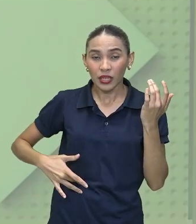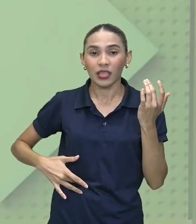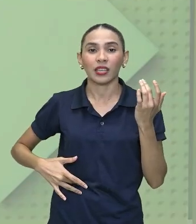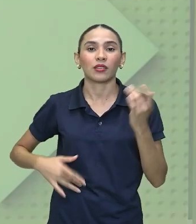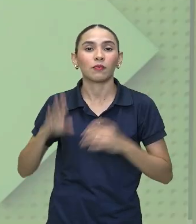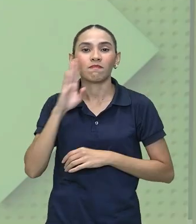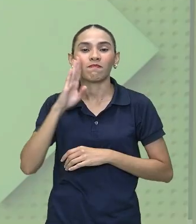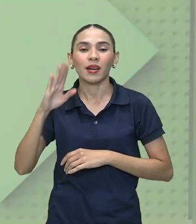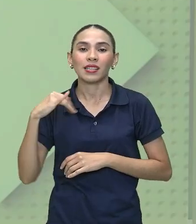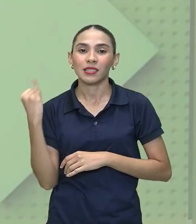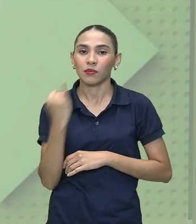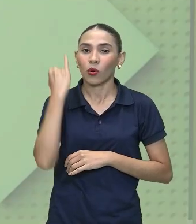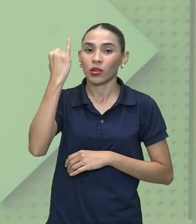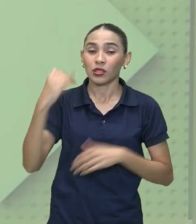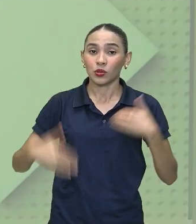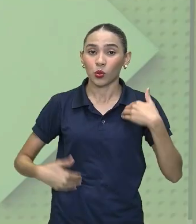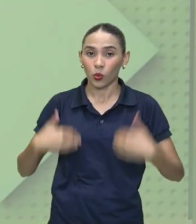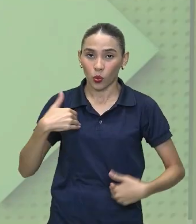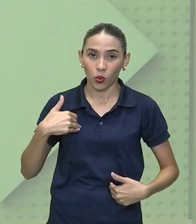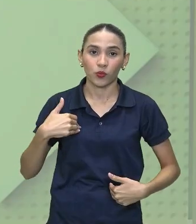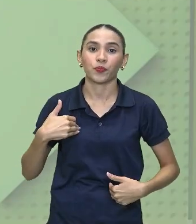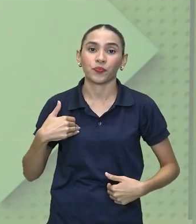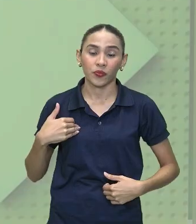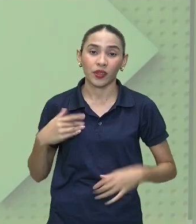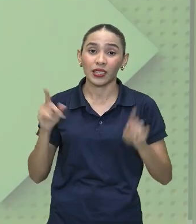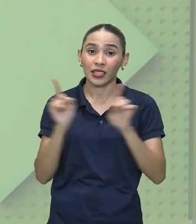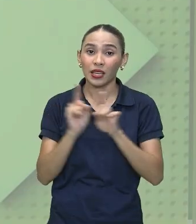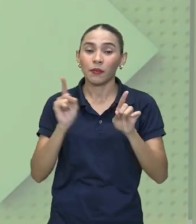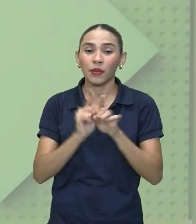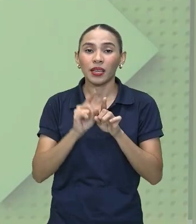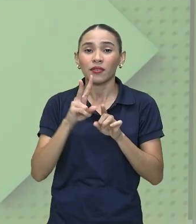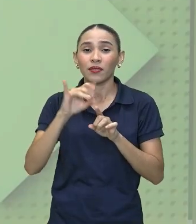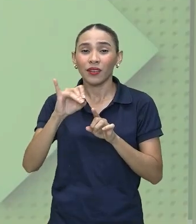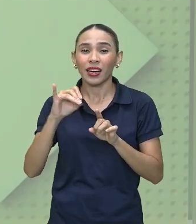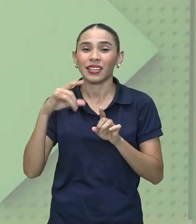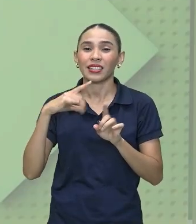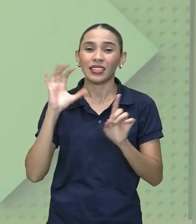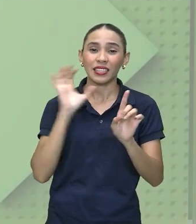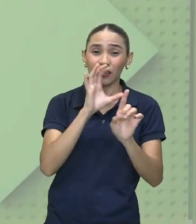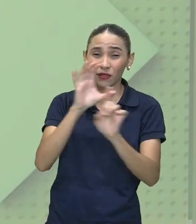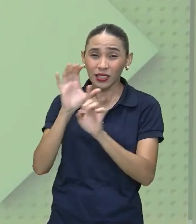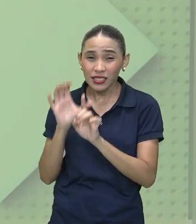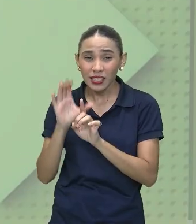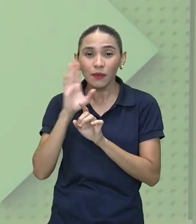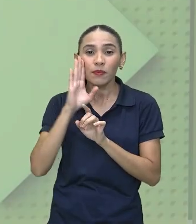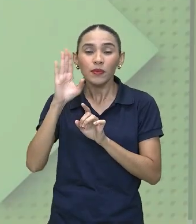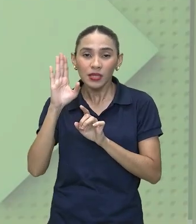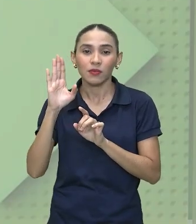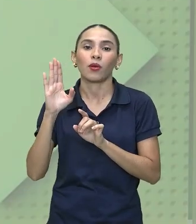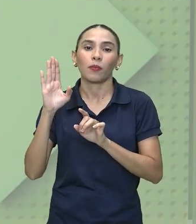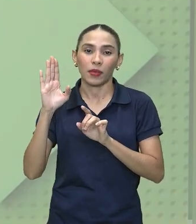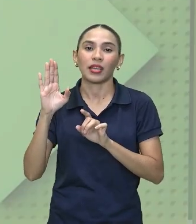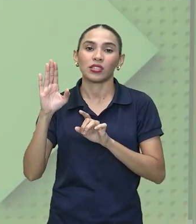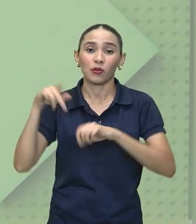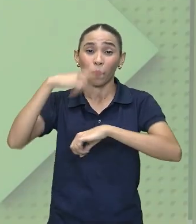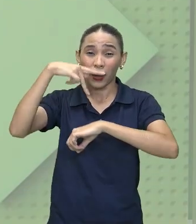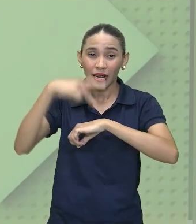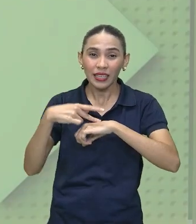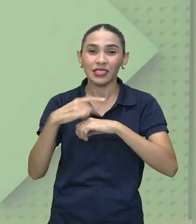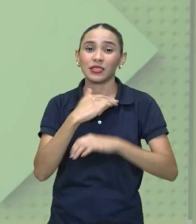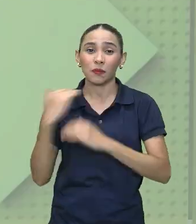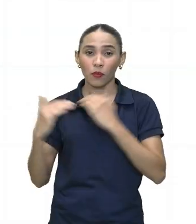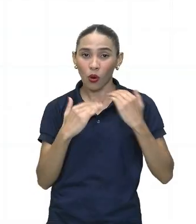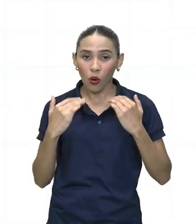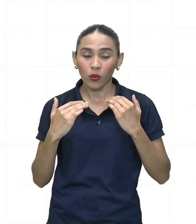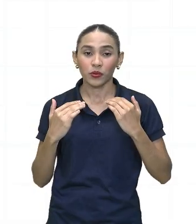mais importantes do nosso corpo, ela ainda causa muitas mortes pelo planeta Terra, certo? Então vamos